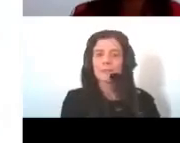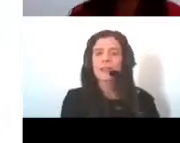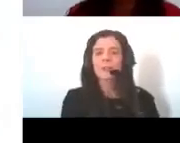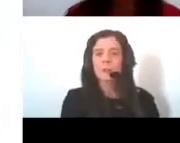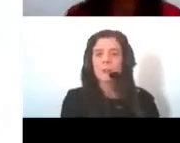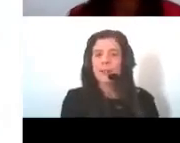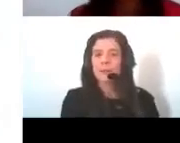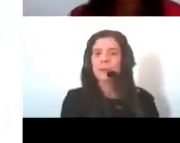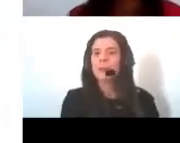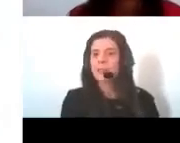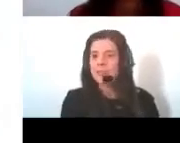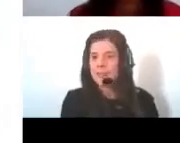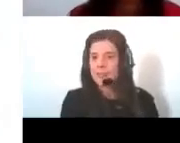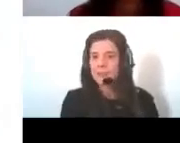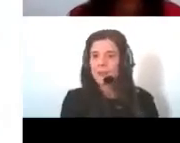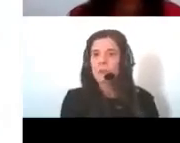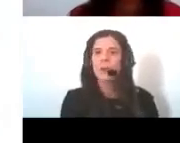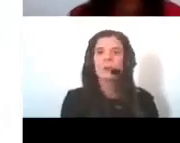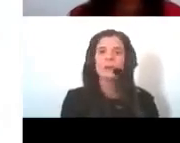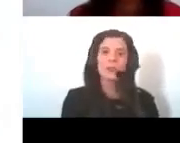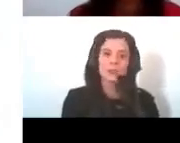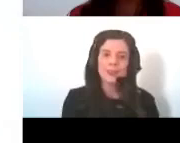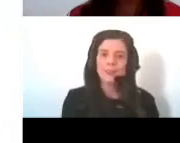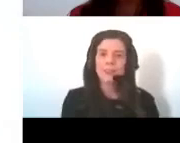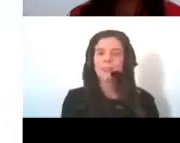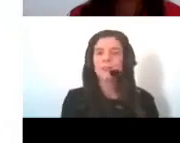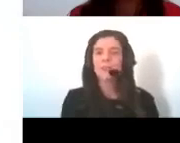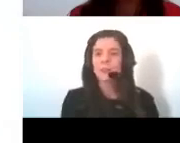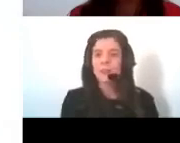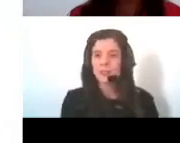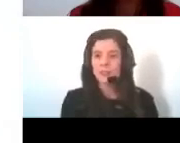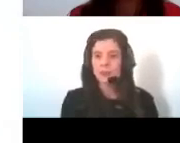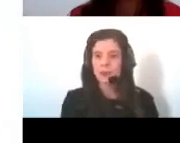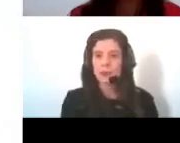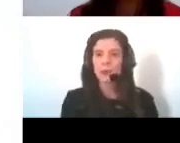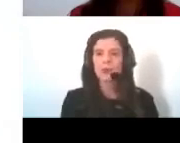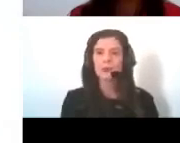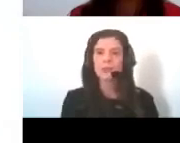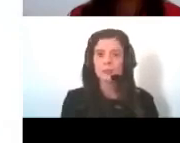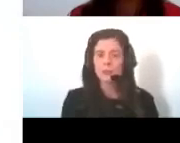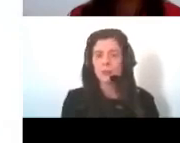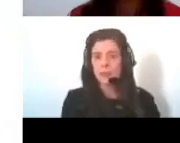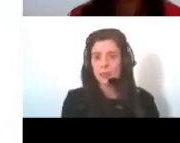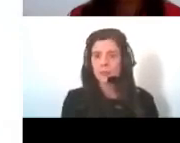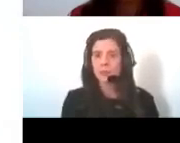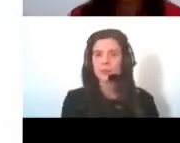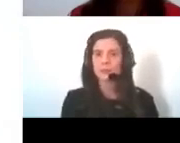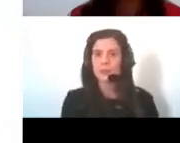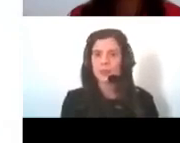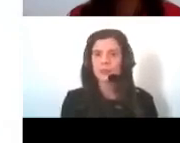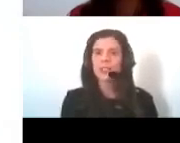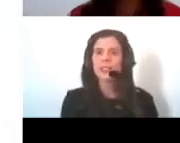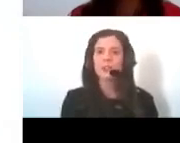Olá, tudo bem? Eu espero que sim. Bom, eu sou a Josiane, sou diretora da divisão de concursos do Departamento de